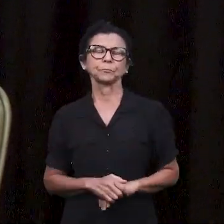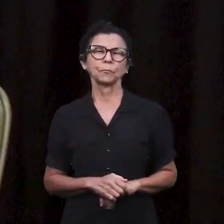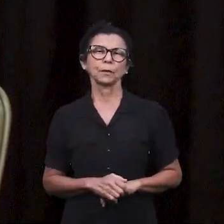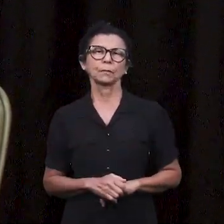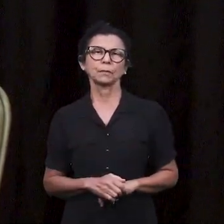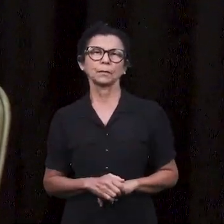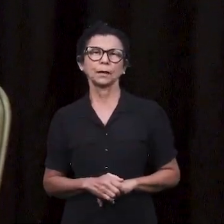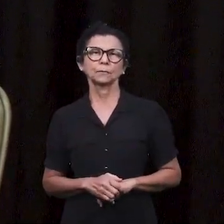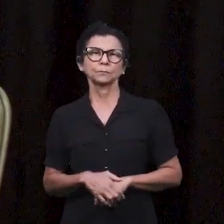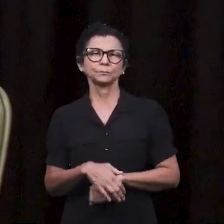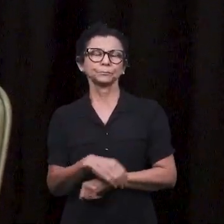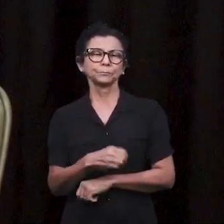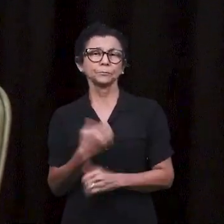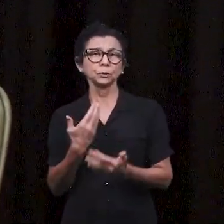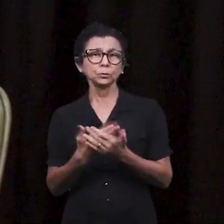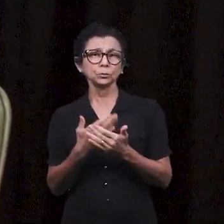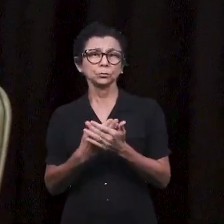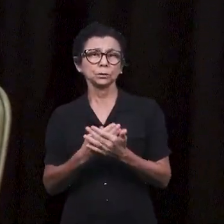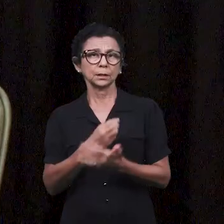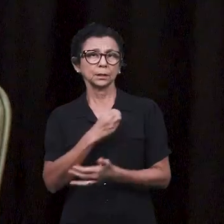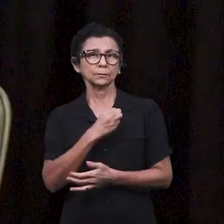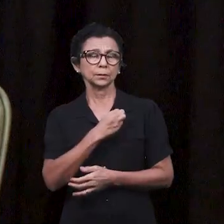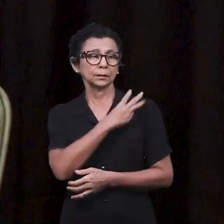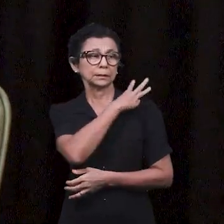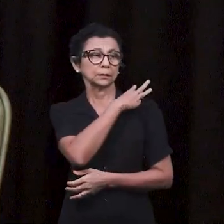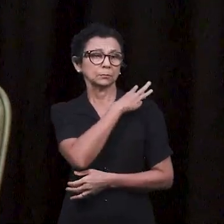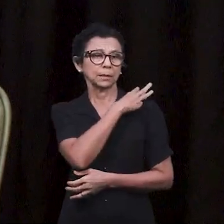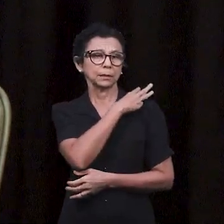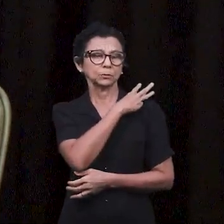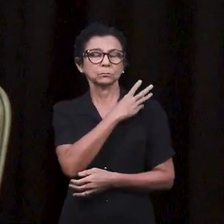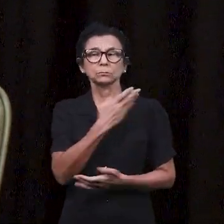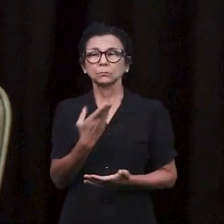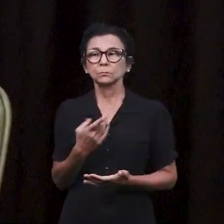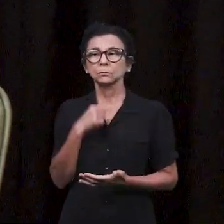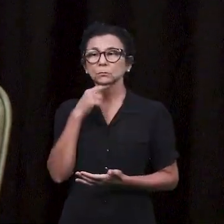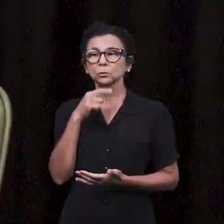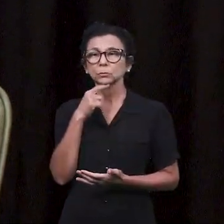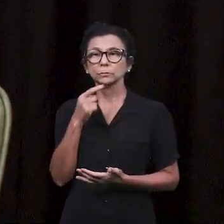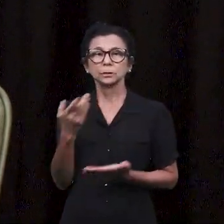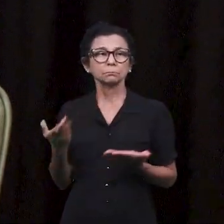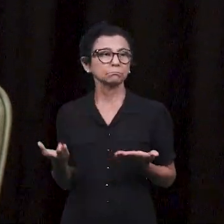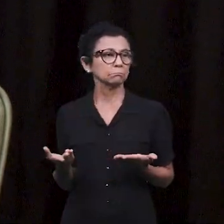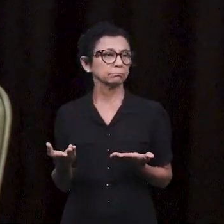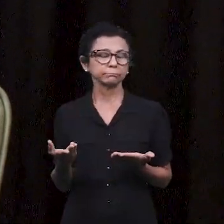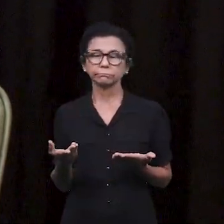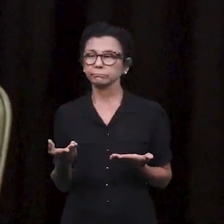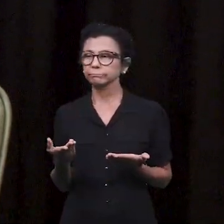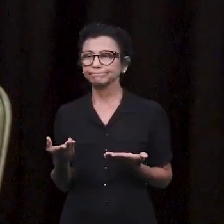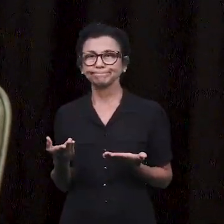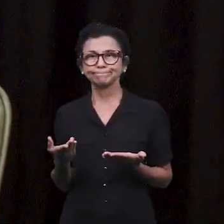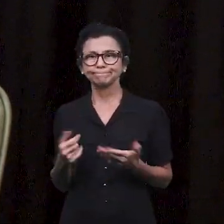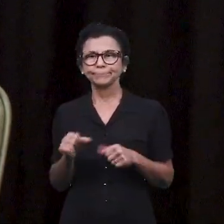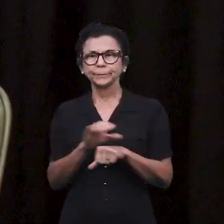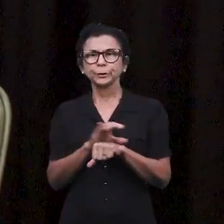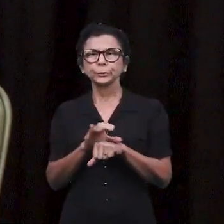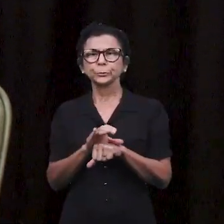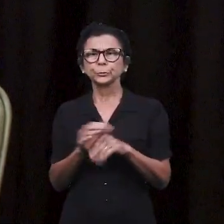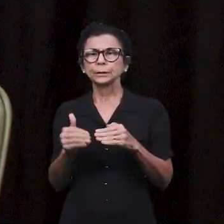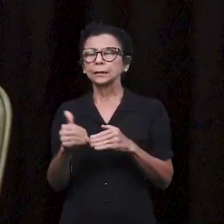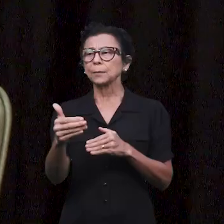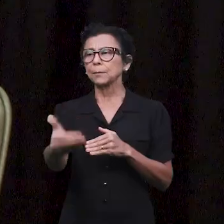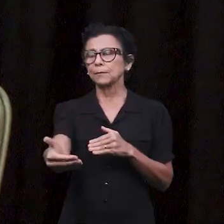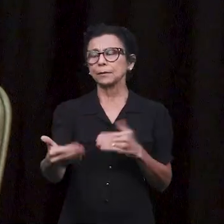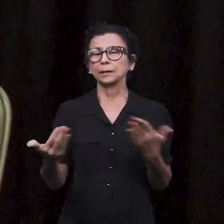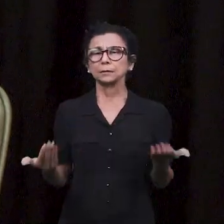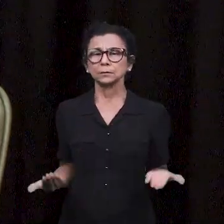ensino médio, eu não tinha certeza nenhuma de que caminho eu seguiria. Eu não tinha sequer uma ideia de curso. O que